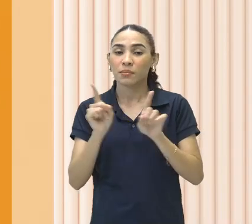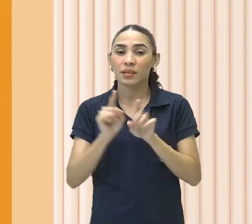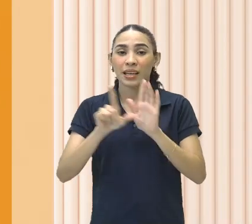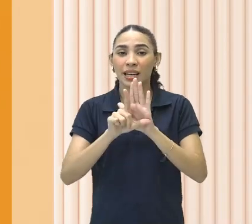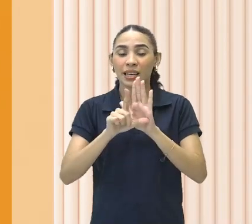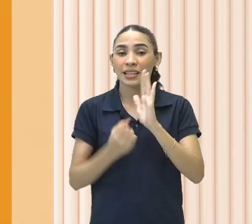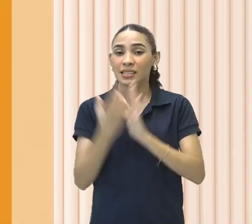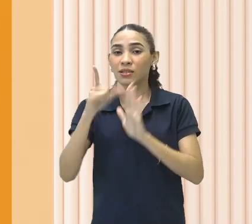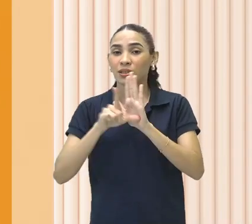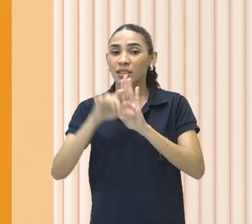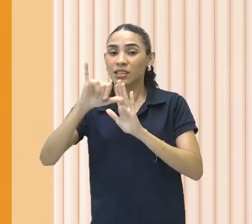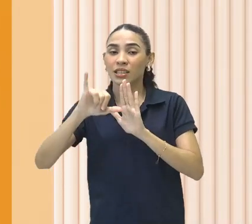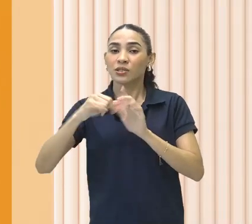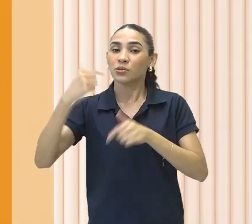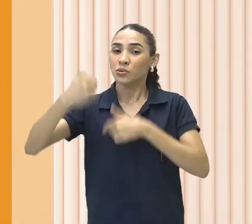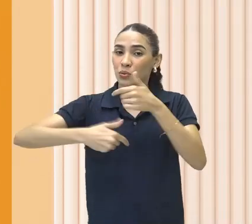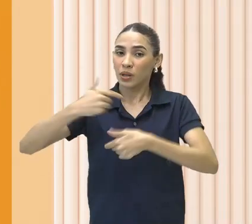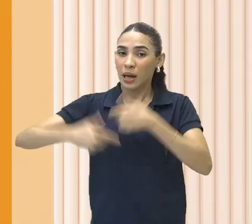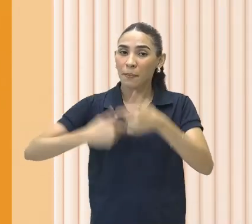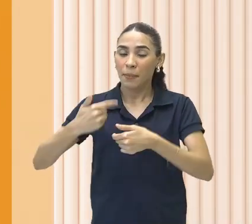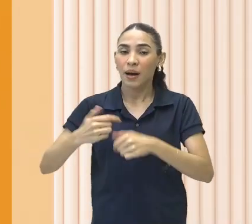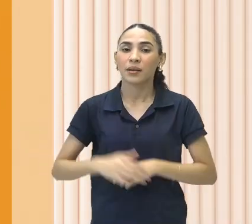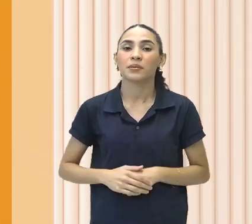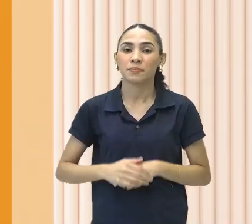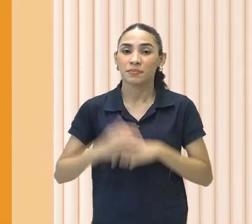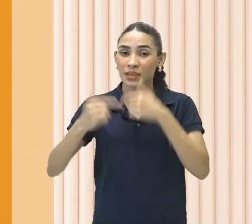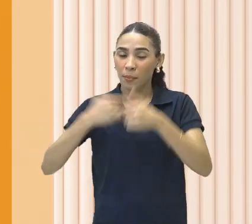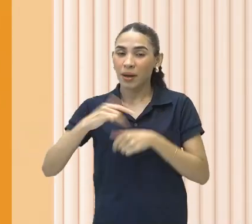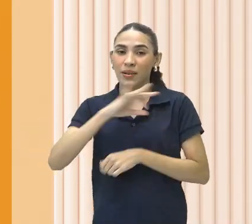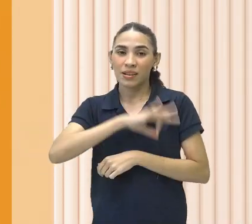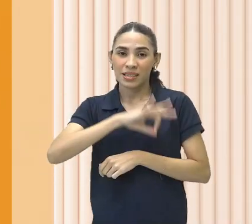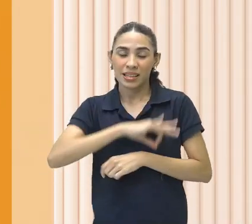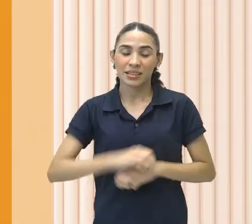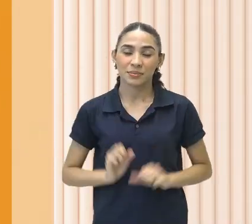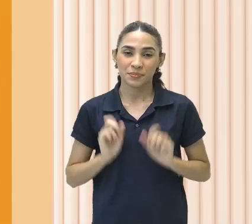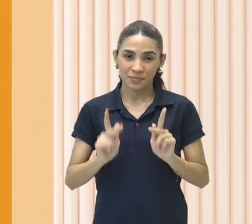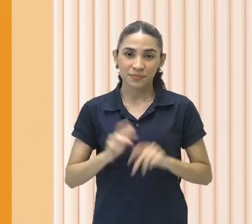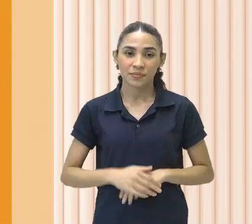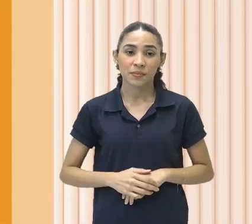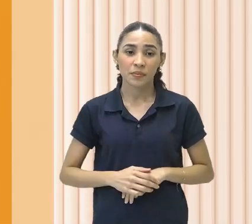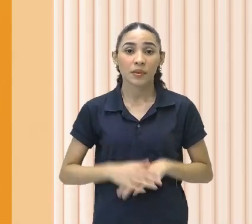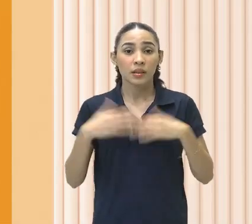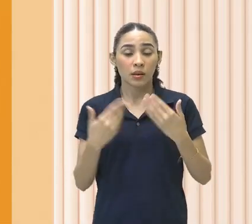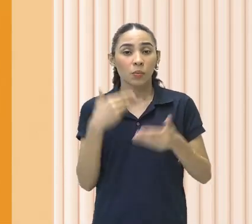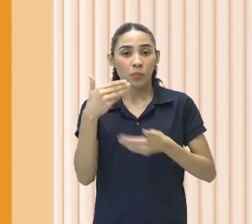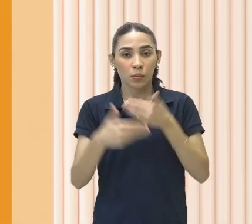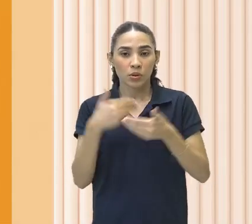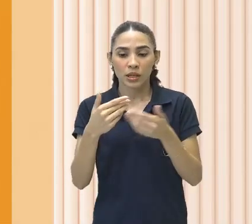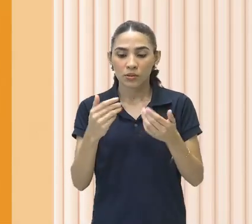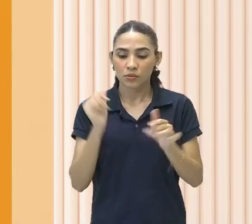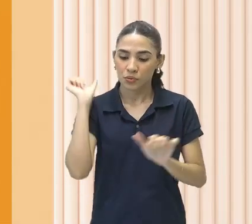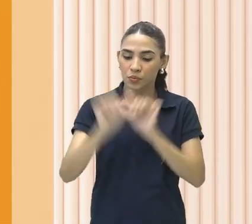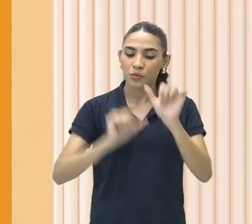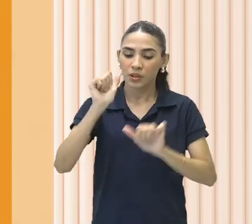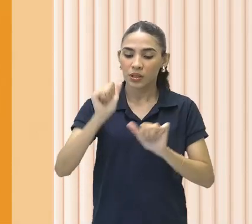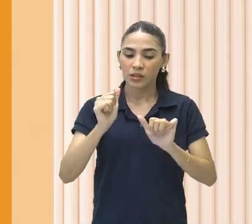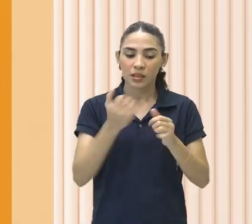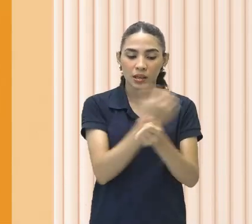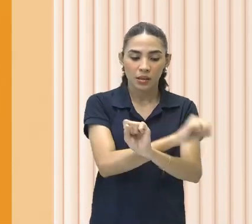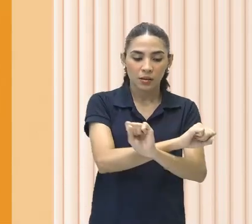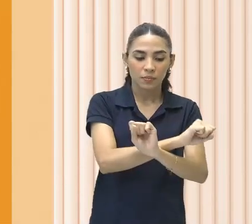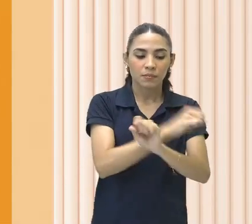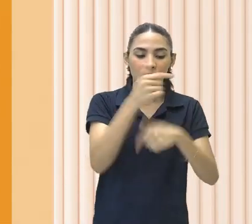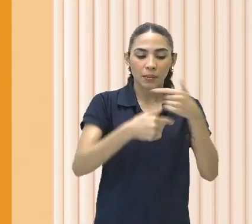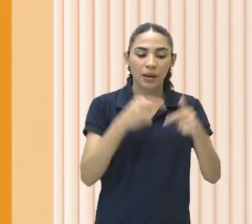leis trabalhistas que foram aplicadas com o trabalho assalariado, certo? Nesse processo de transição do trabalho